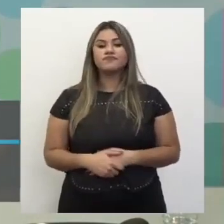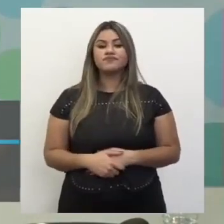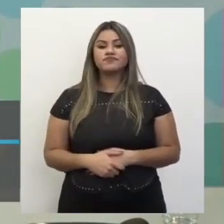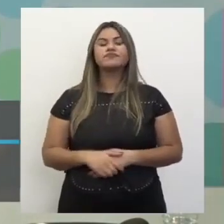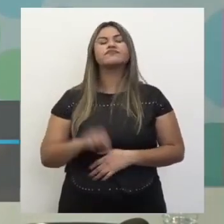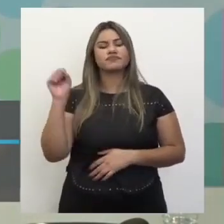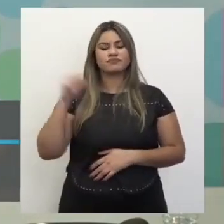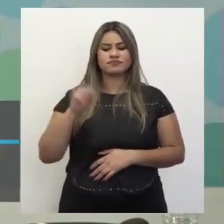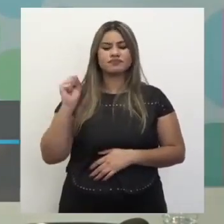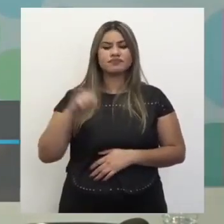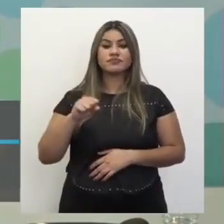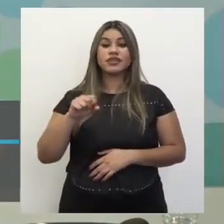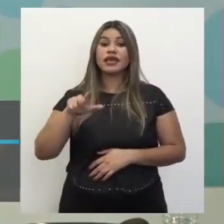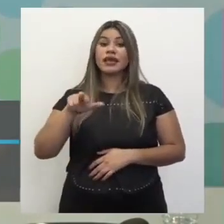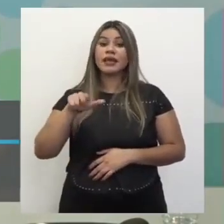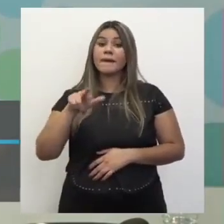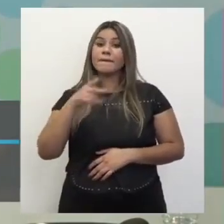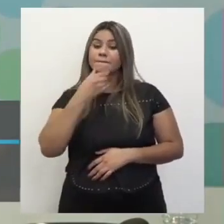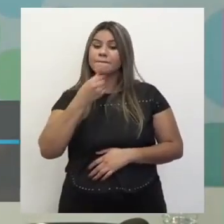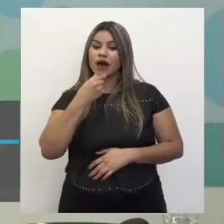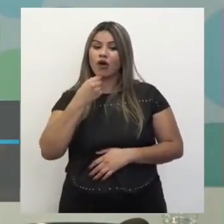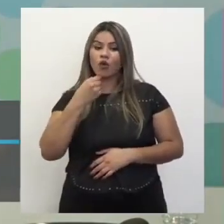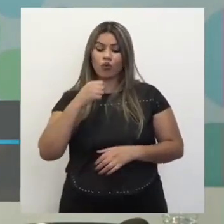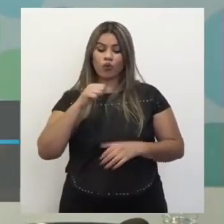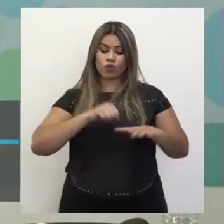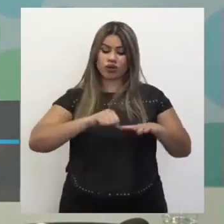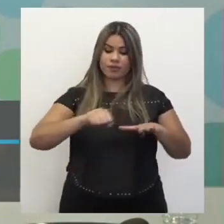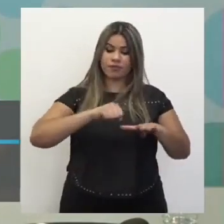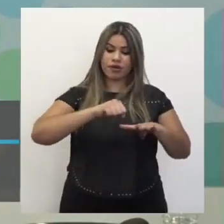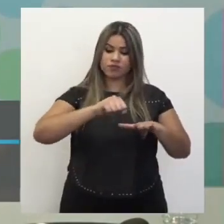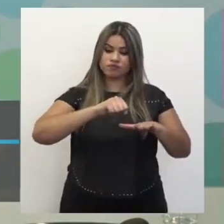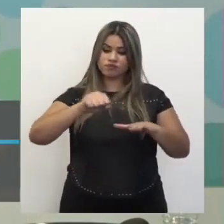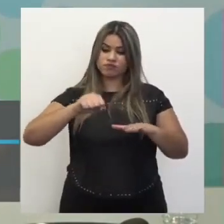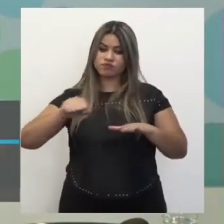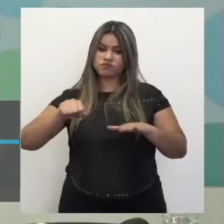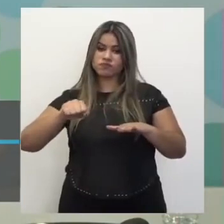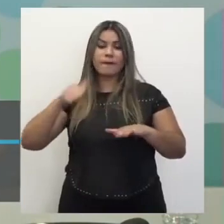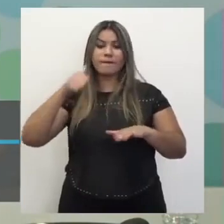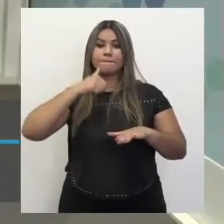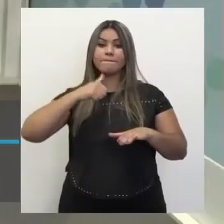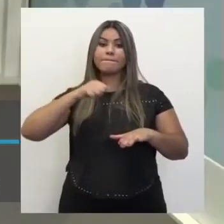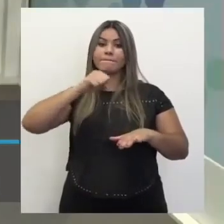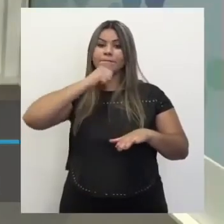Sim, meu irmão foi limpar o fogão e minha mãe chamou ele de moça.